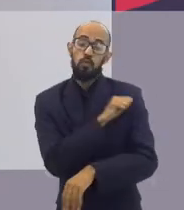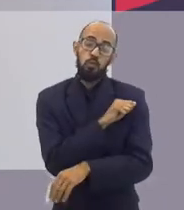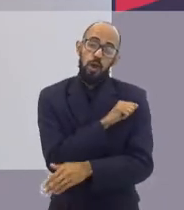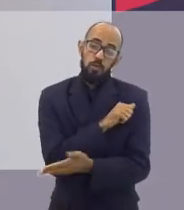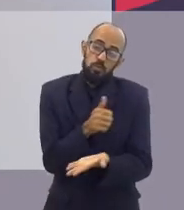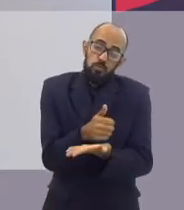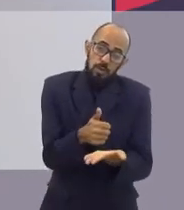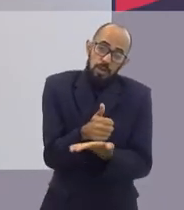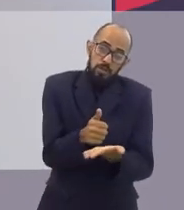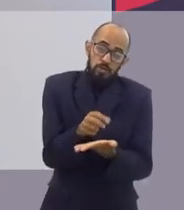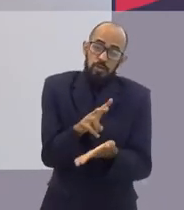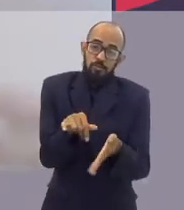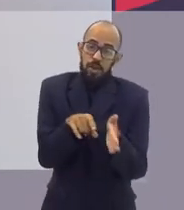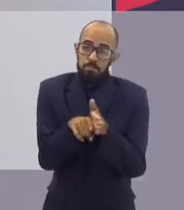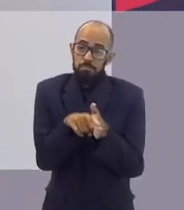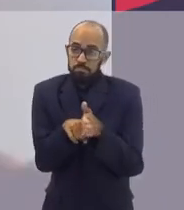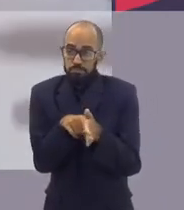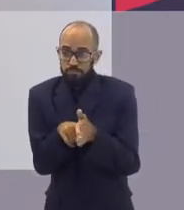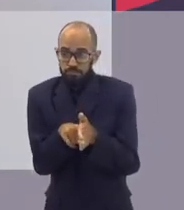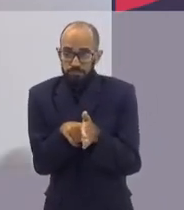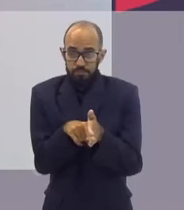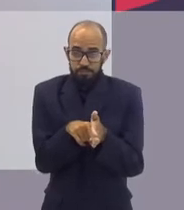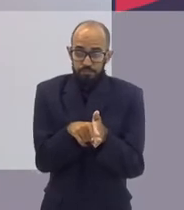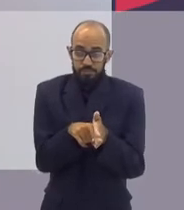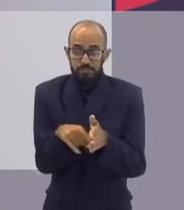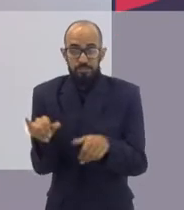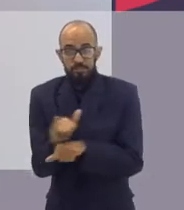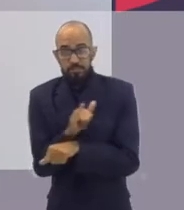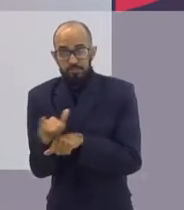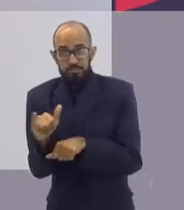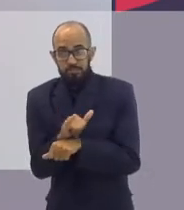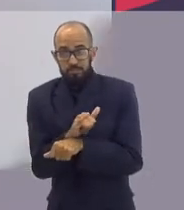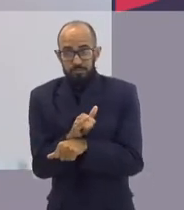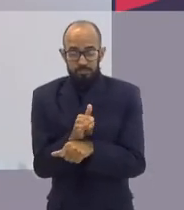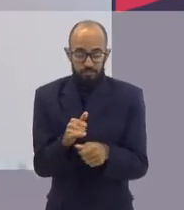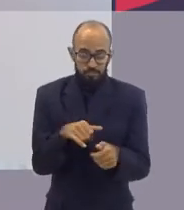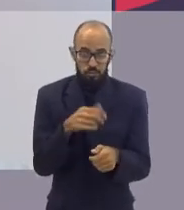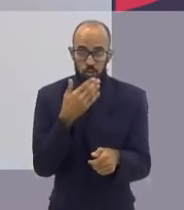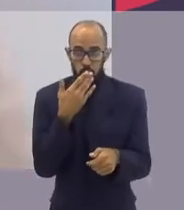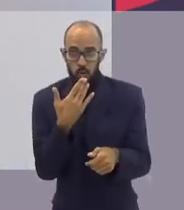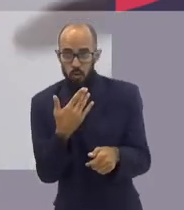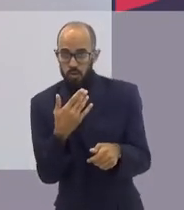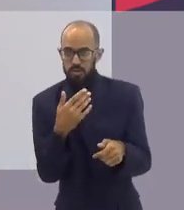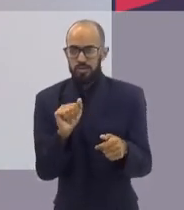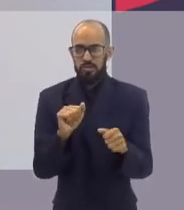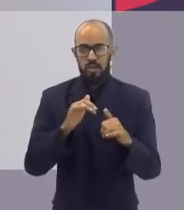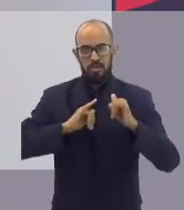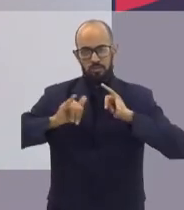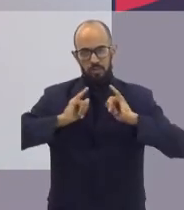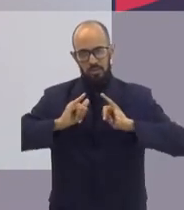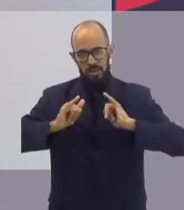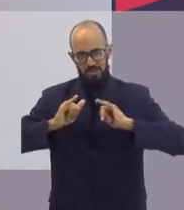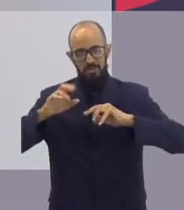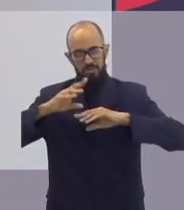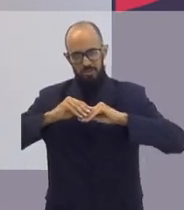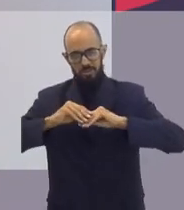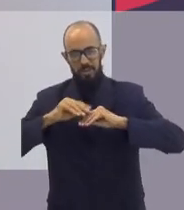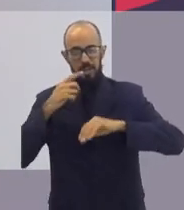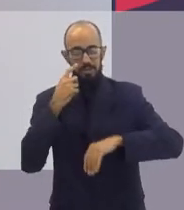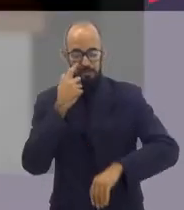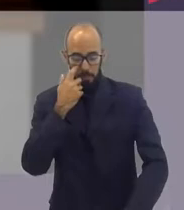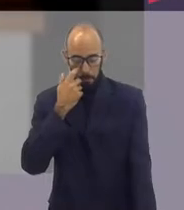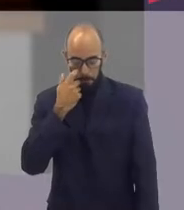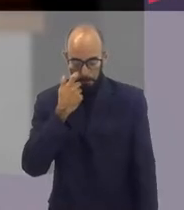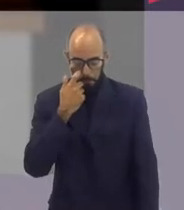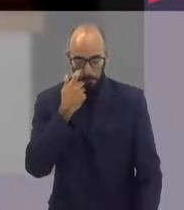vão buscar de uma forma dinâmica e moderna, através do celular, do QR code, né, as informações